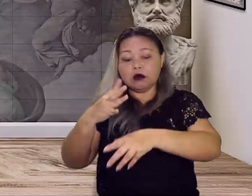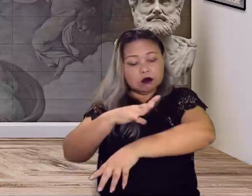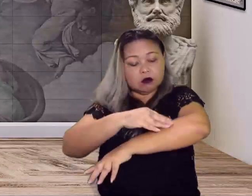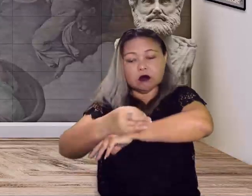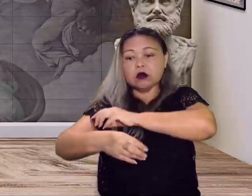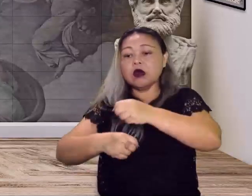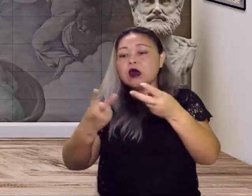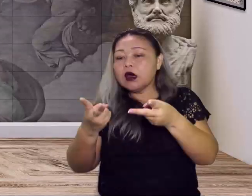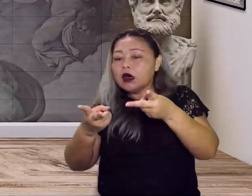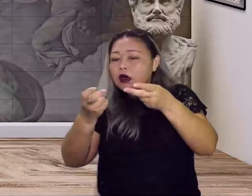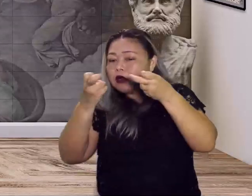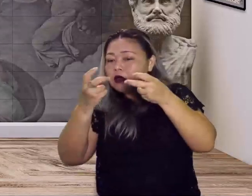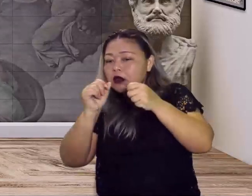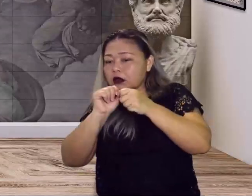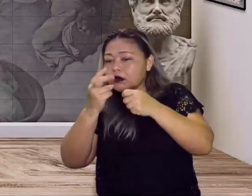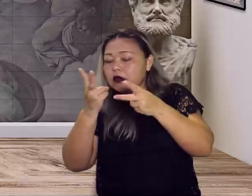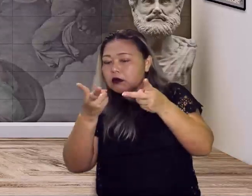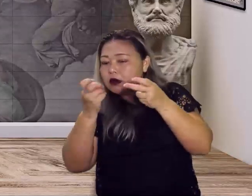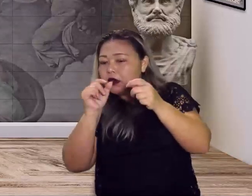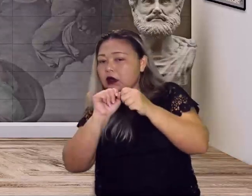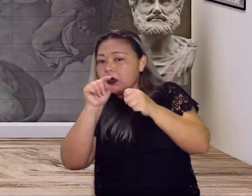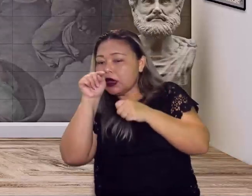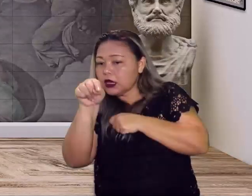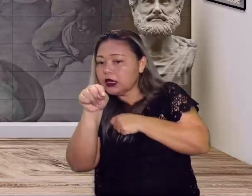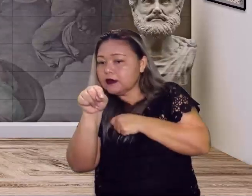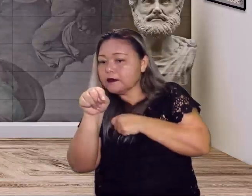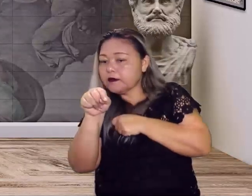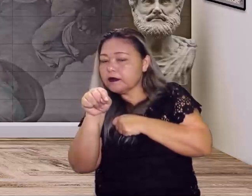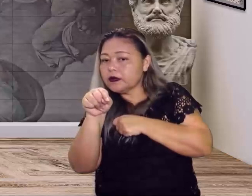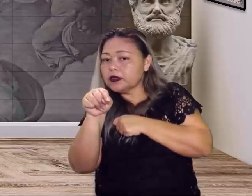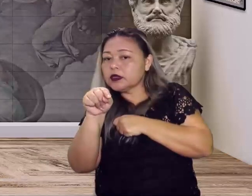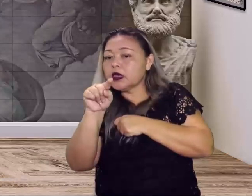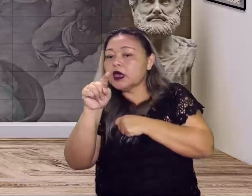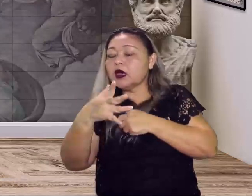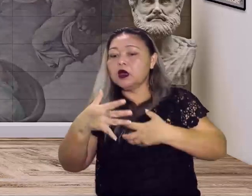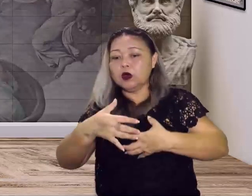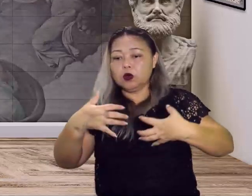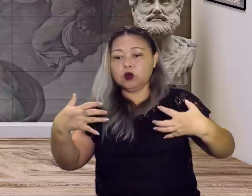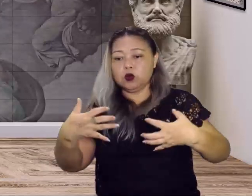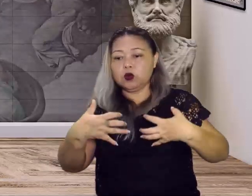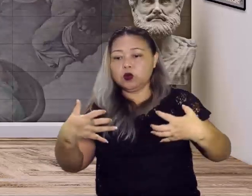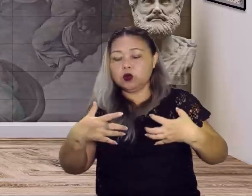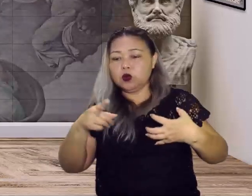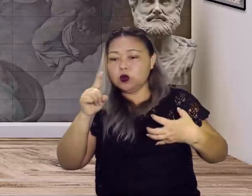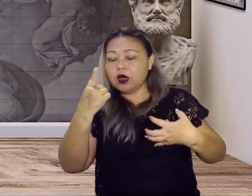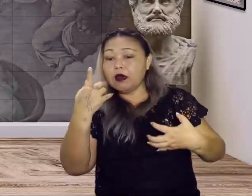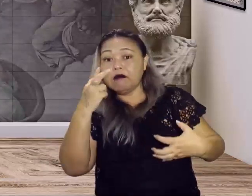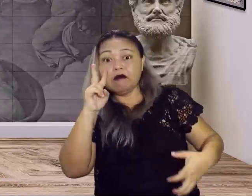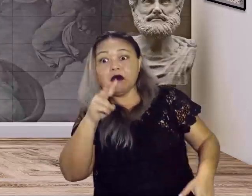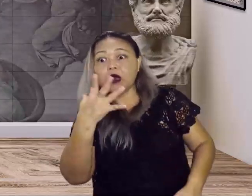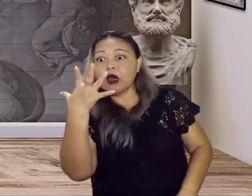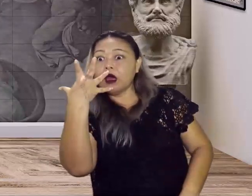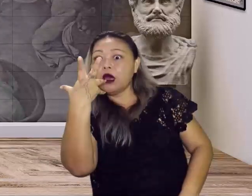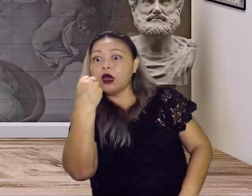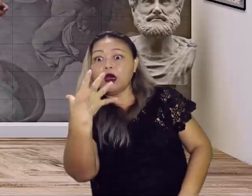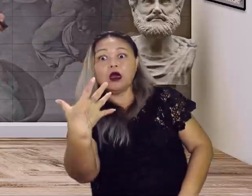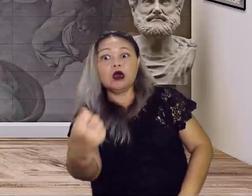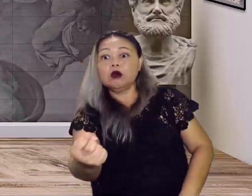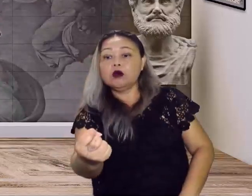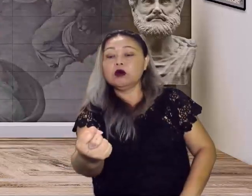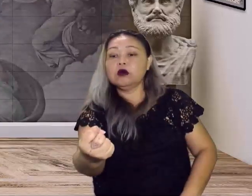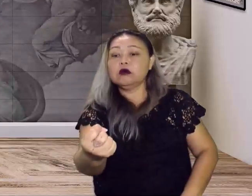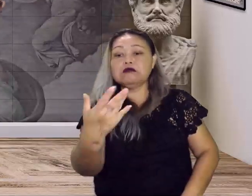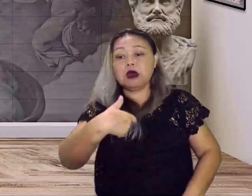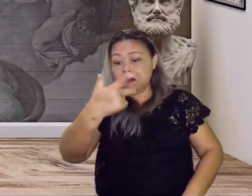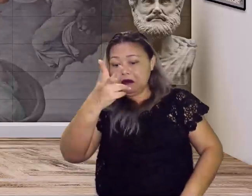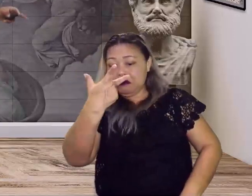ele percebeu pela desobediência. Percebeu que quando o tigre viu aquela beleza grande, não aceitava que alguém fosse